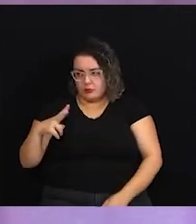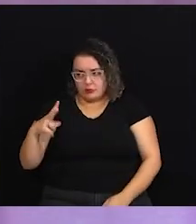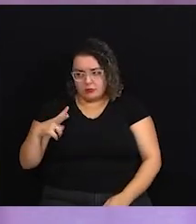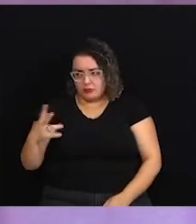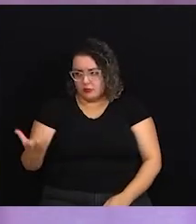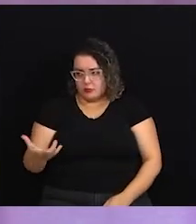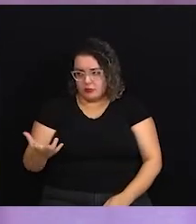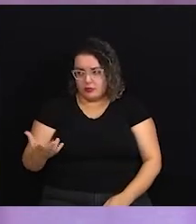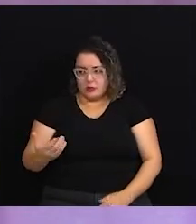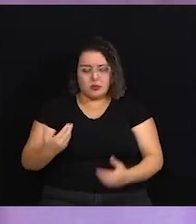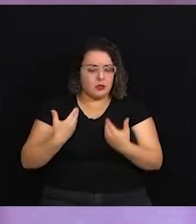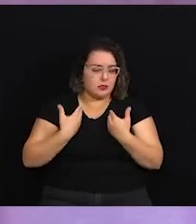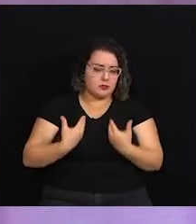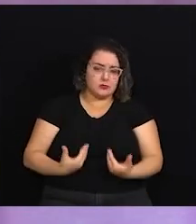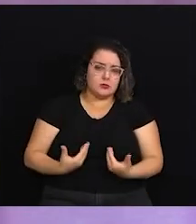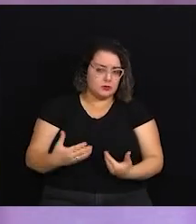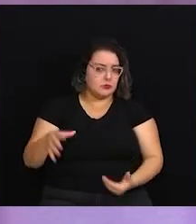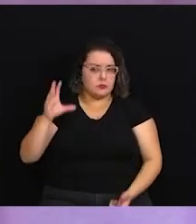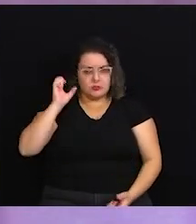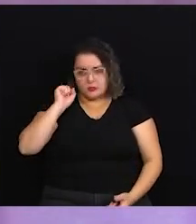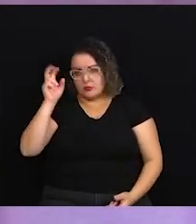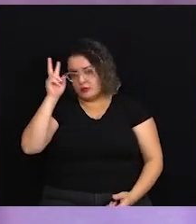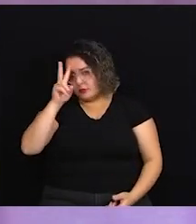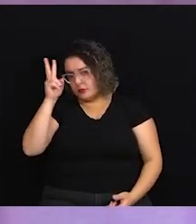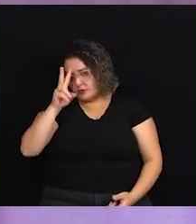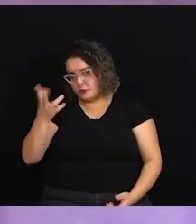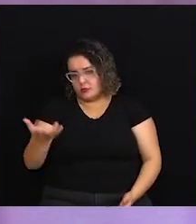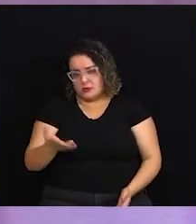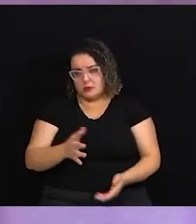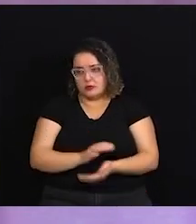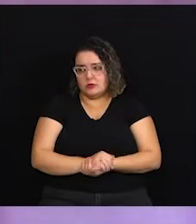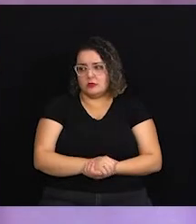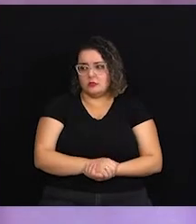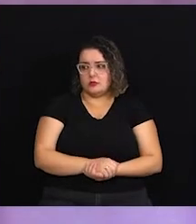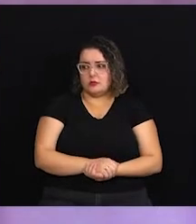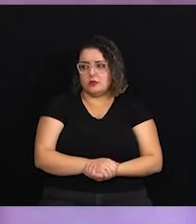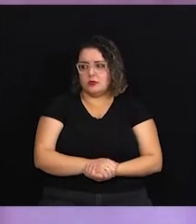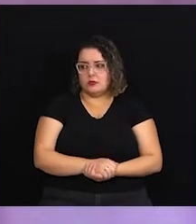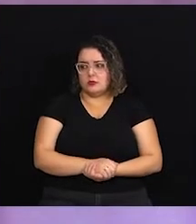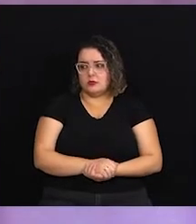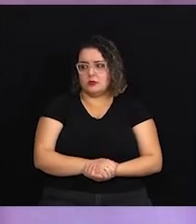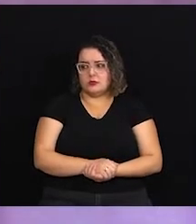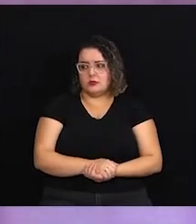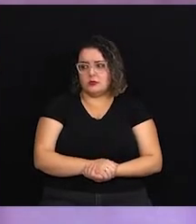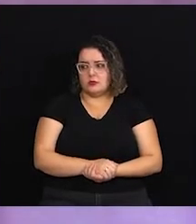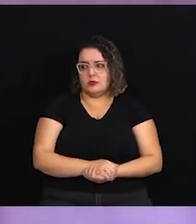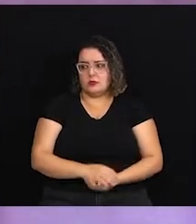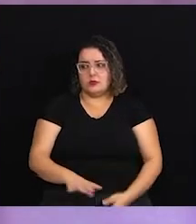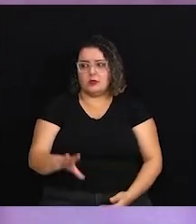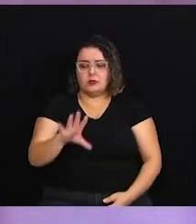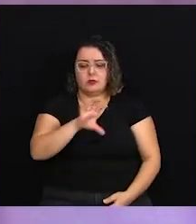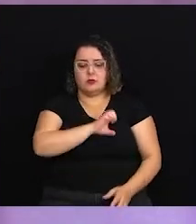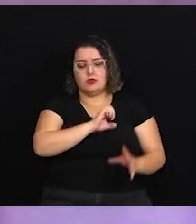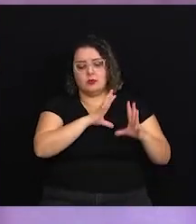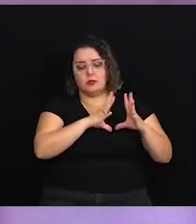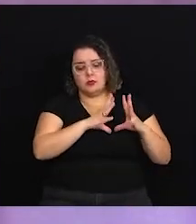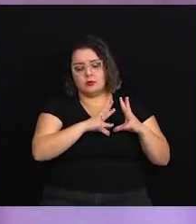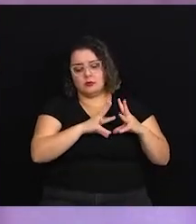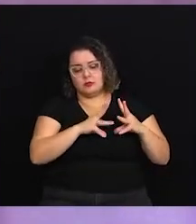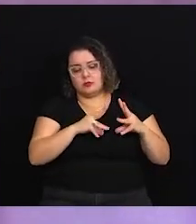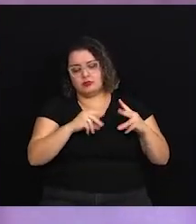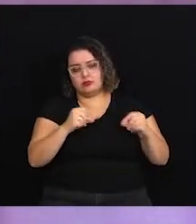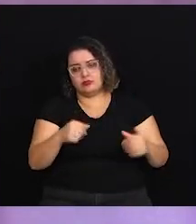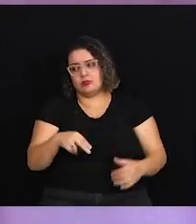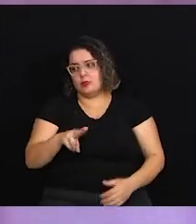pessoais Ai eu já cansei de escutar a história de que a Google namoro e se dissolveu ou